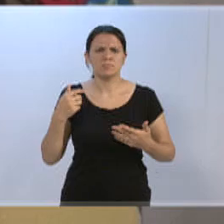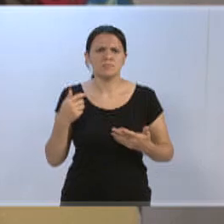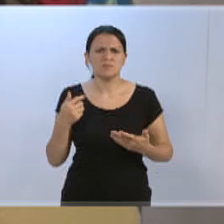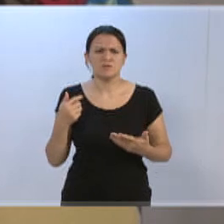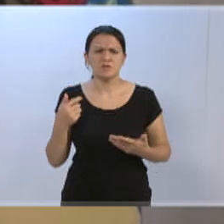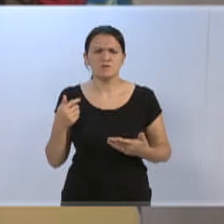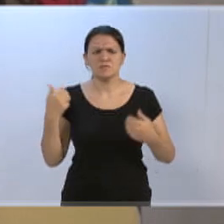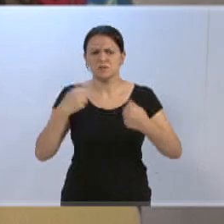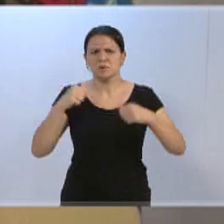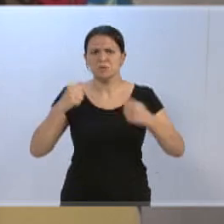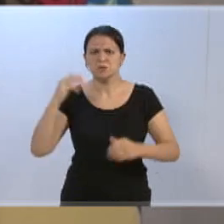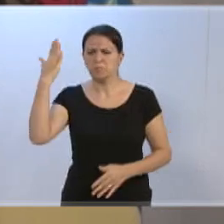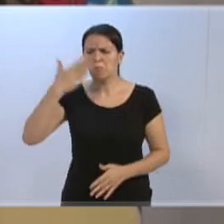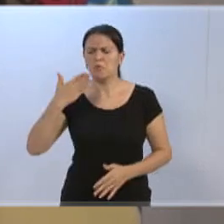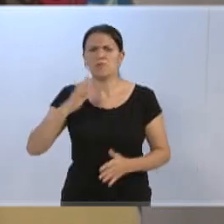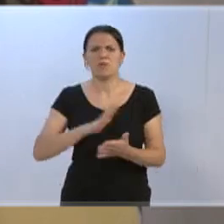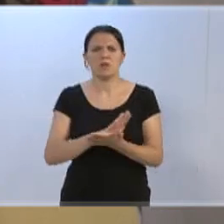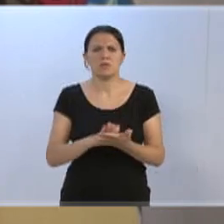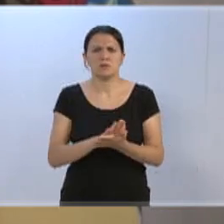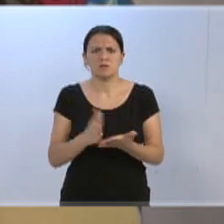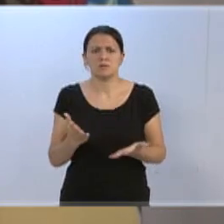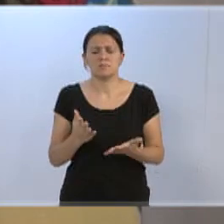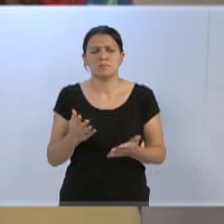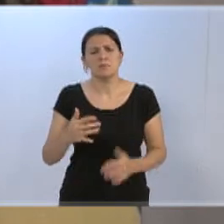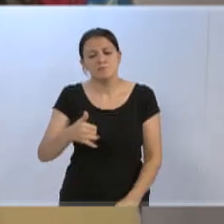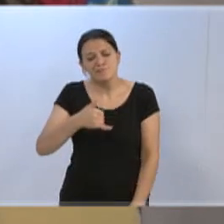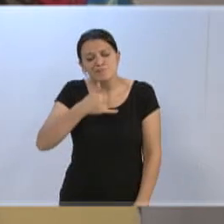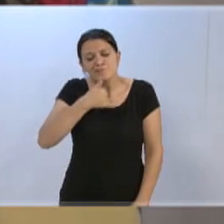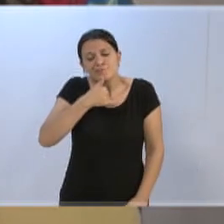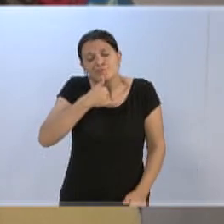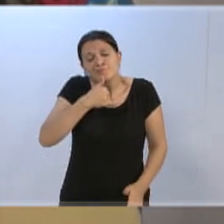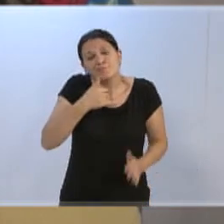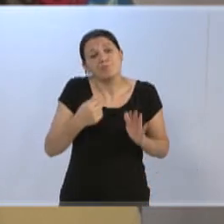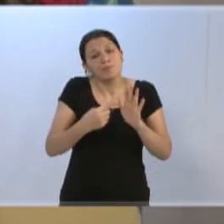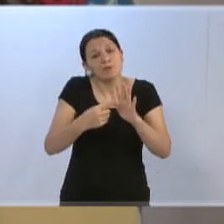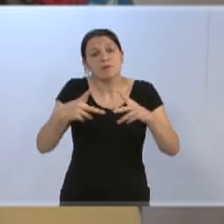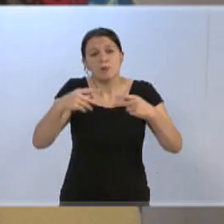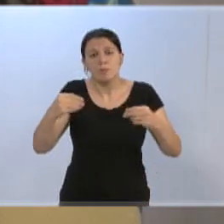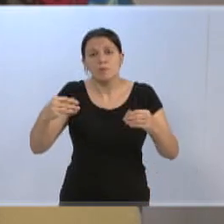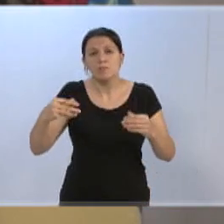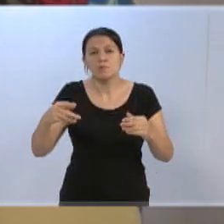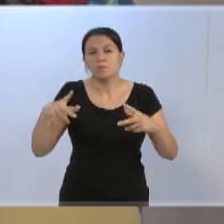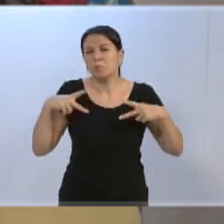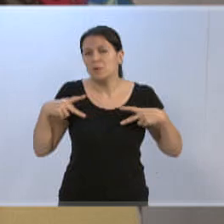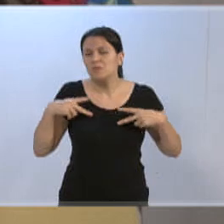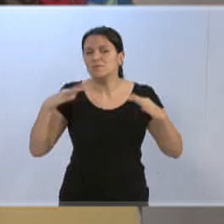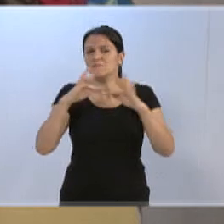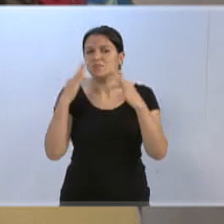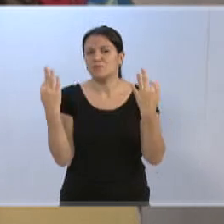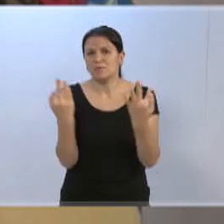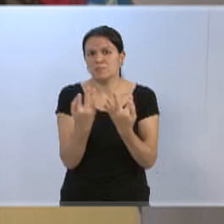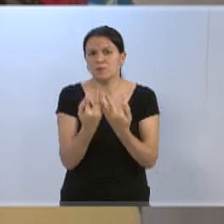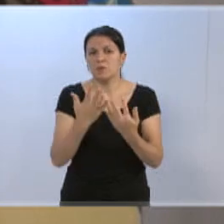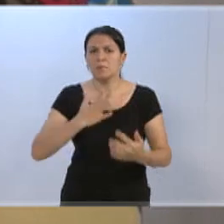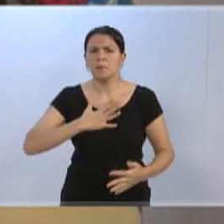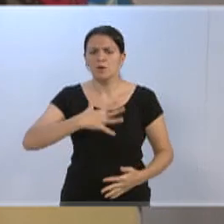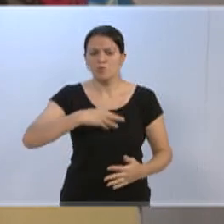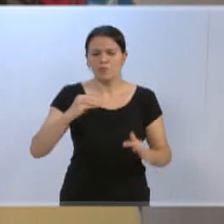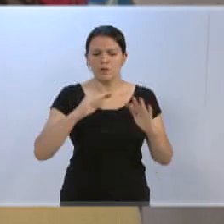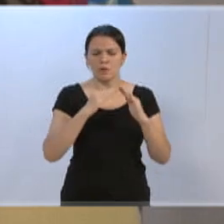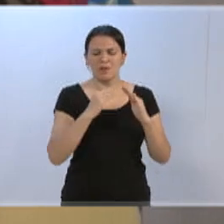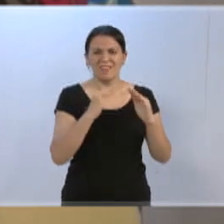de esclarecimento à sociedade. Lamento expor algumas ações da minha família aqui, lamento. Meu filho mora comigo até